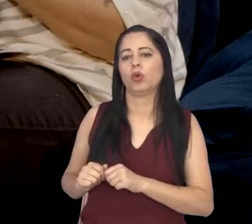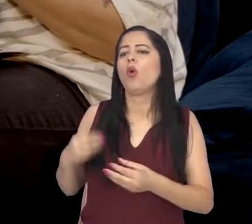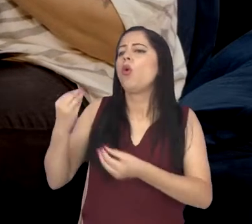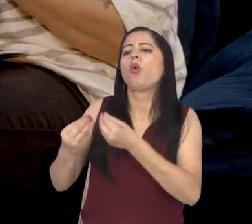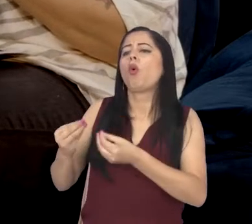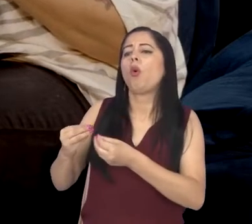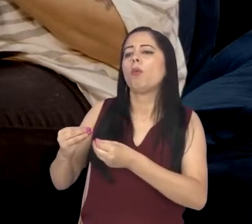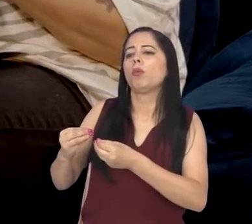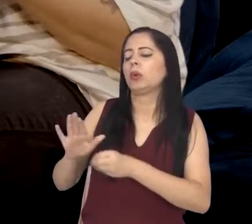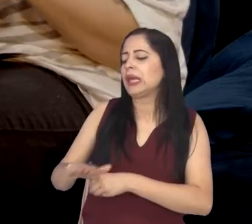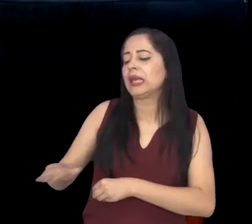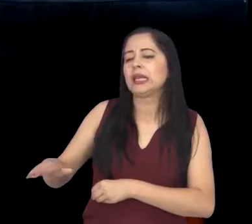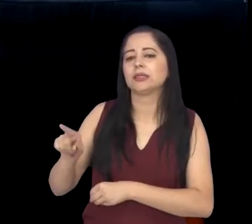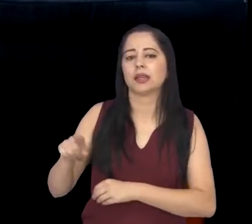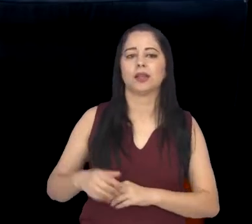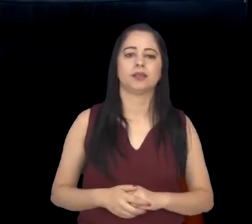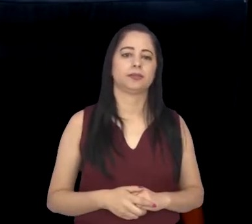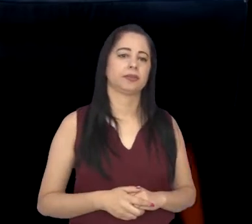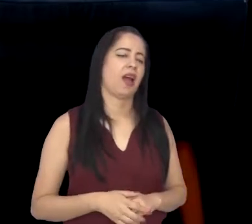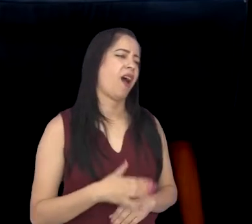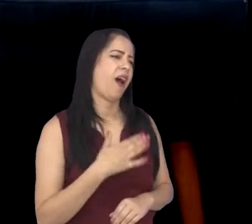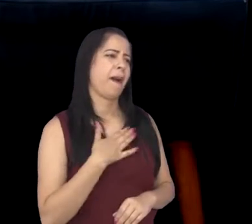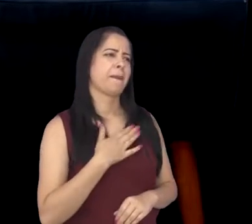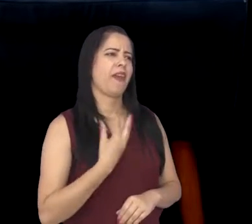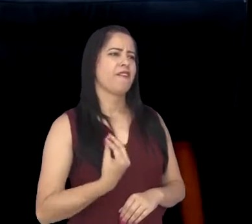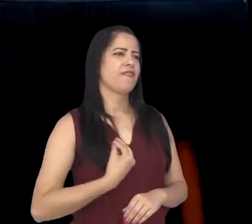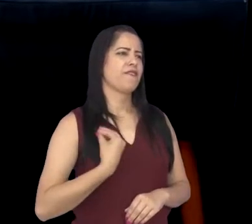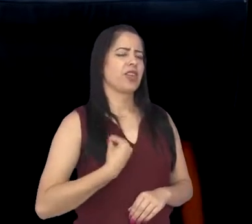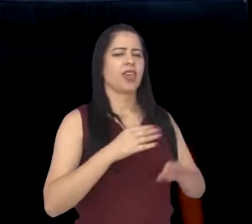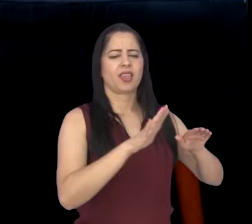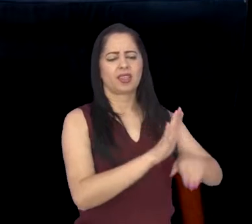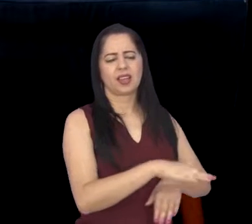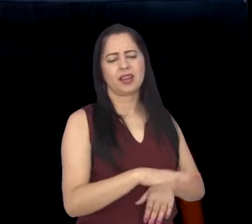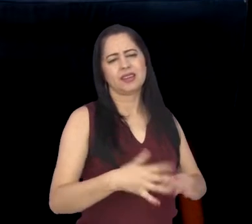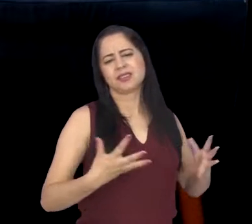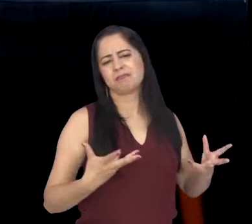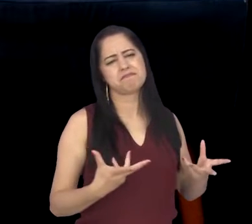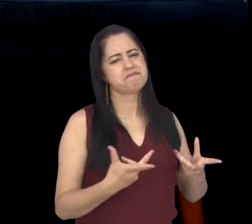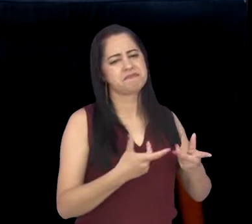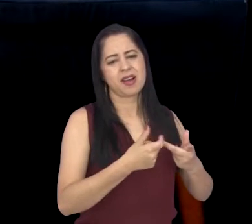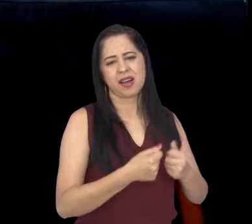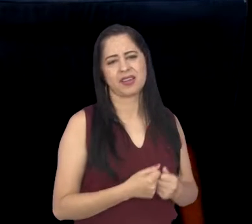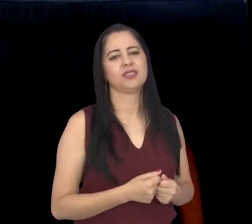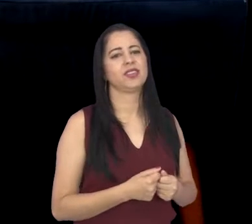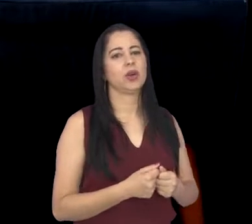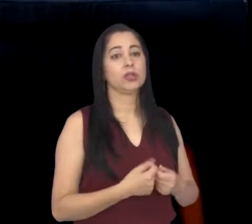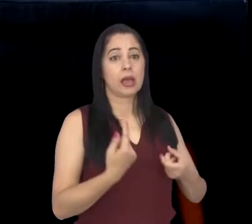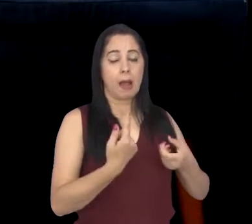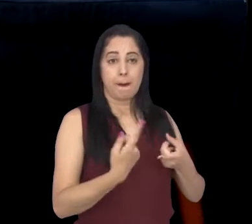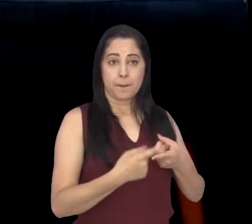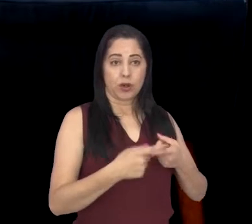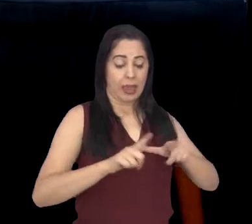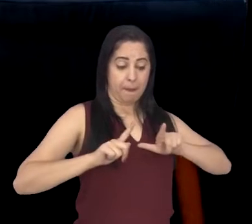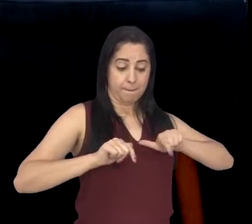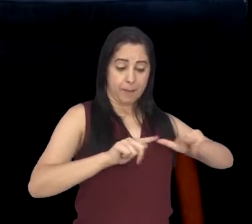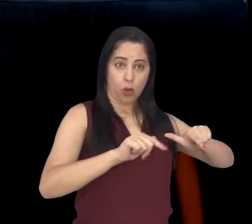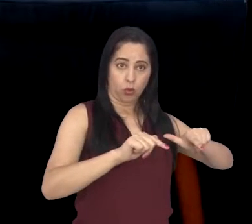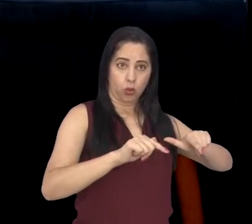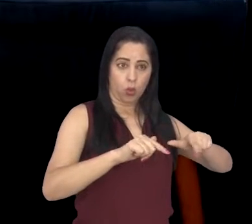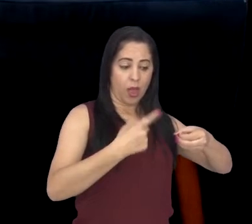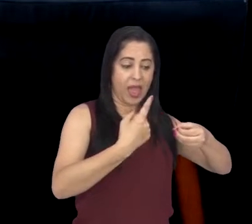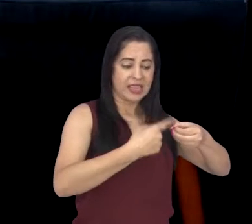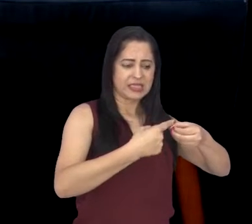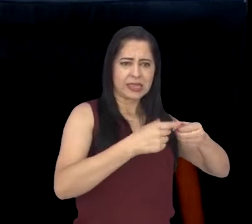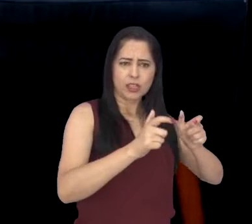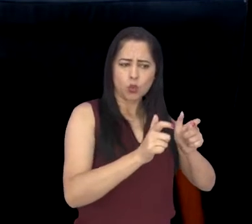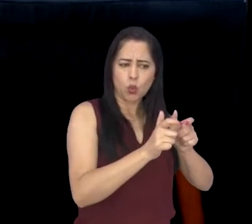lá? Foi uma infância maravilhosa, né, nesse sentido, porque era uma cidade do interior, mas já muito importante, né?